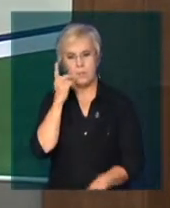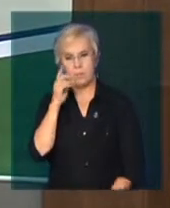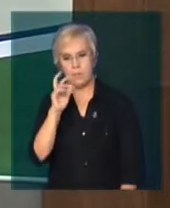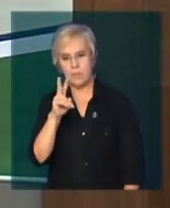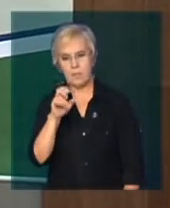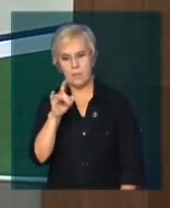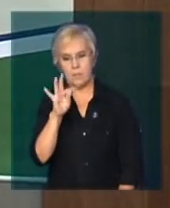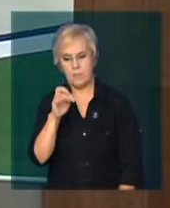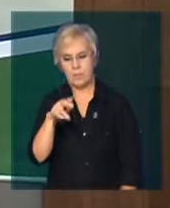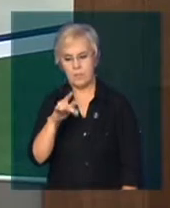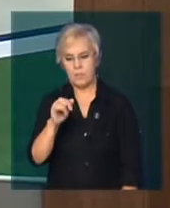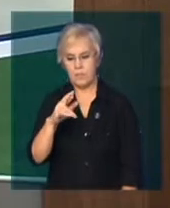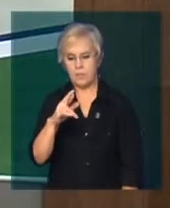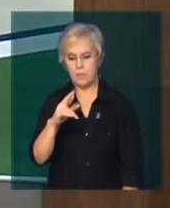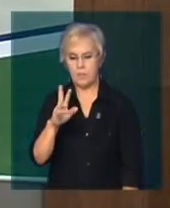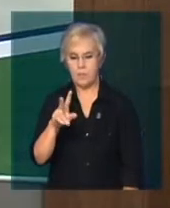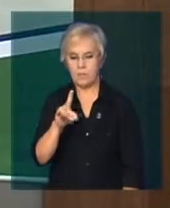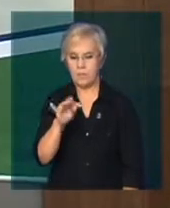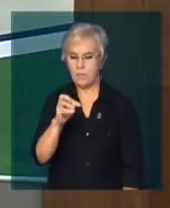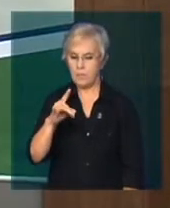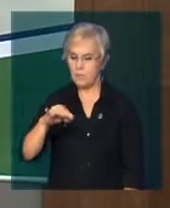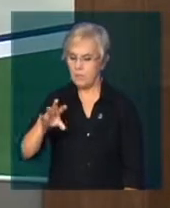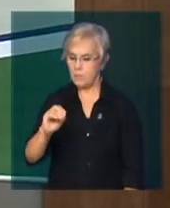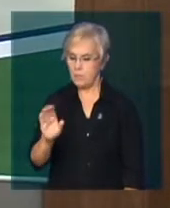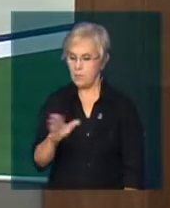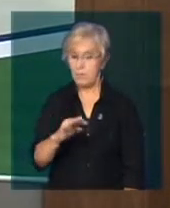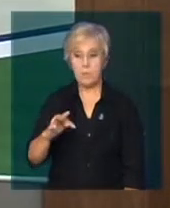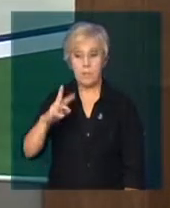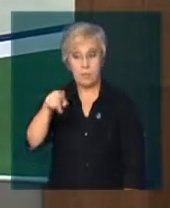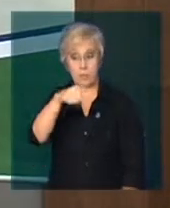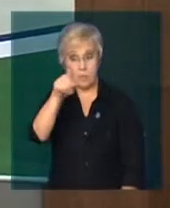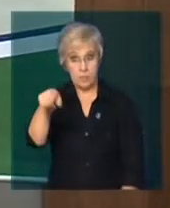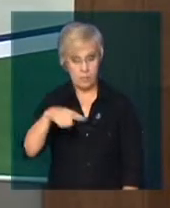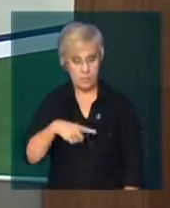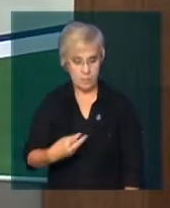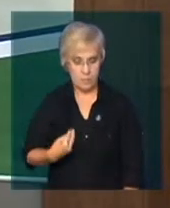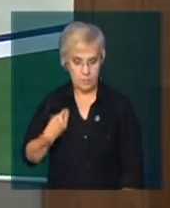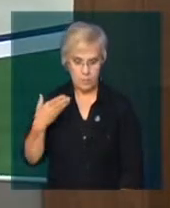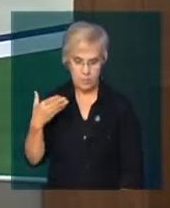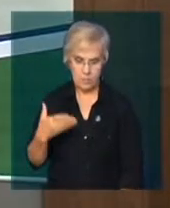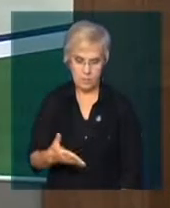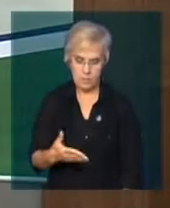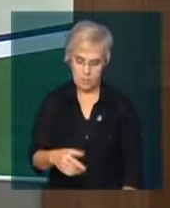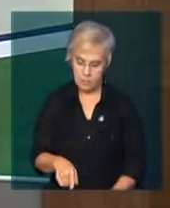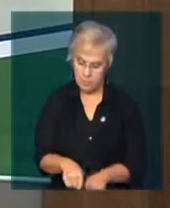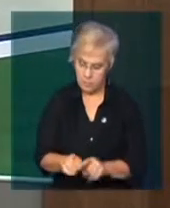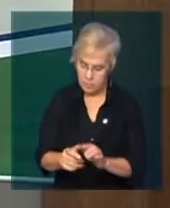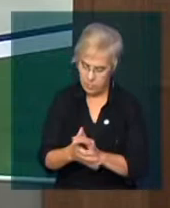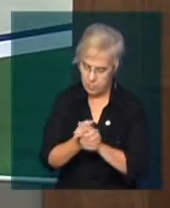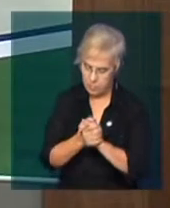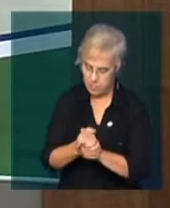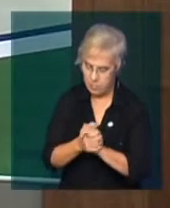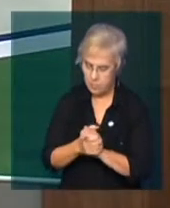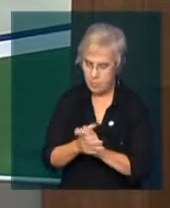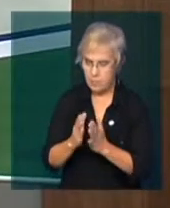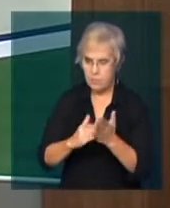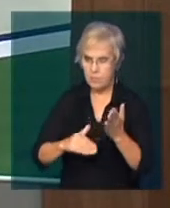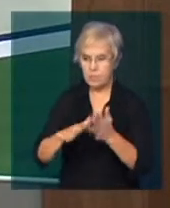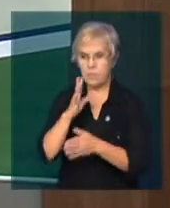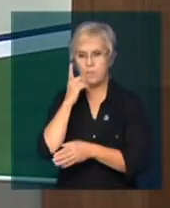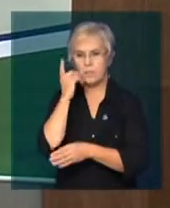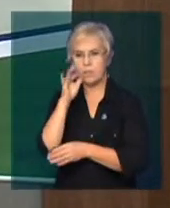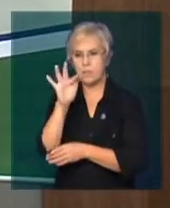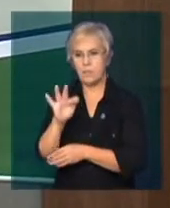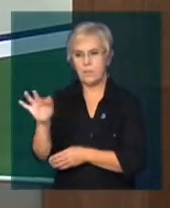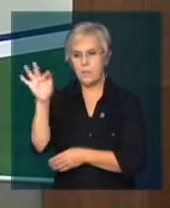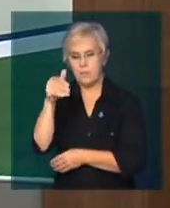Valtenir Pereira, Vitório Galli, a todos que se fazem presentes. Quero cumprimentar aqui a todos os deputados federais